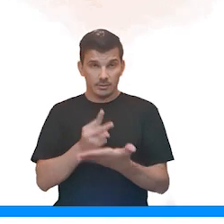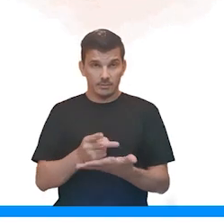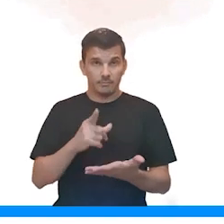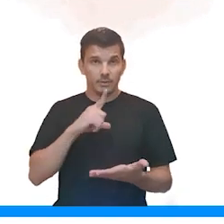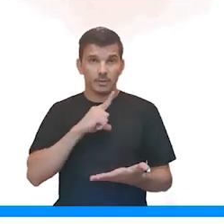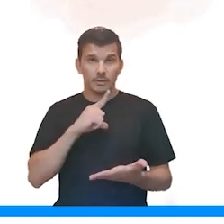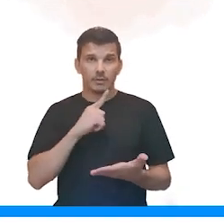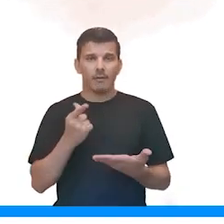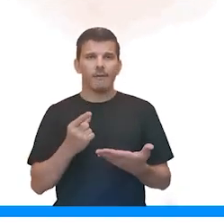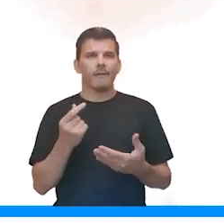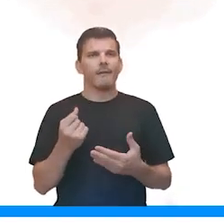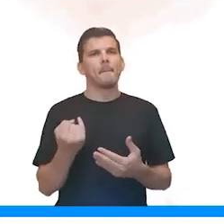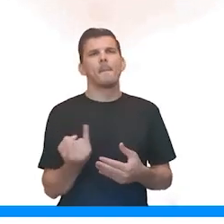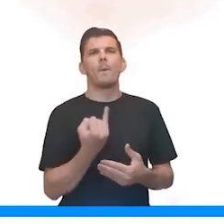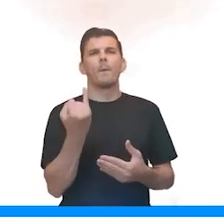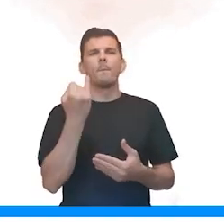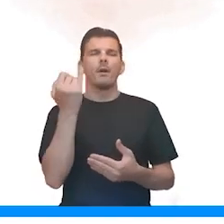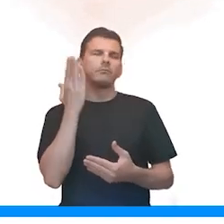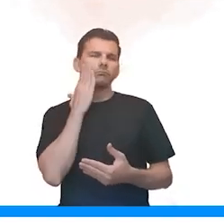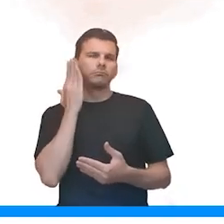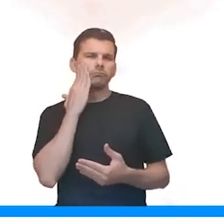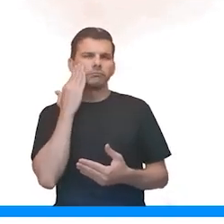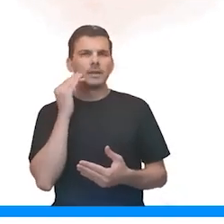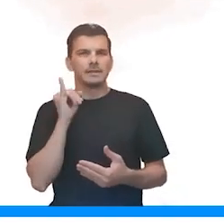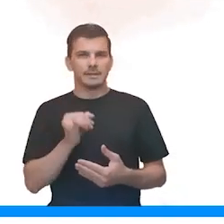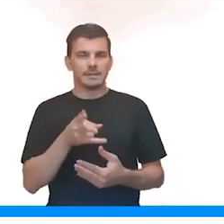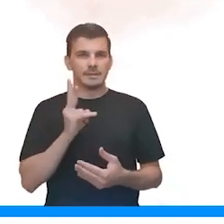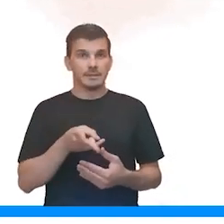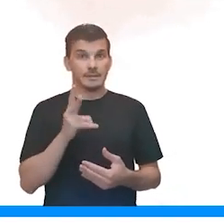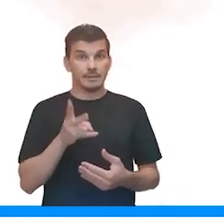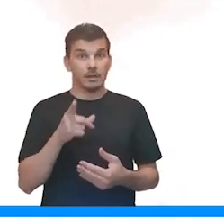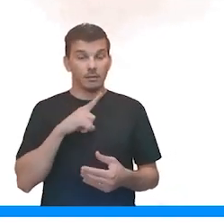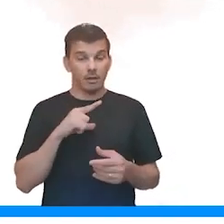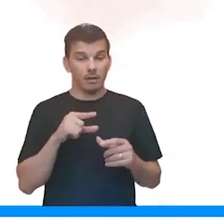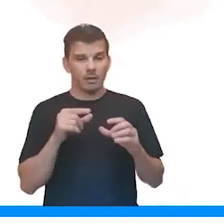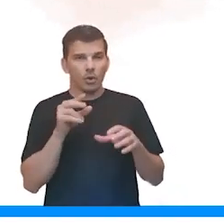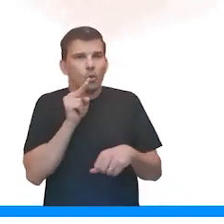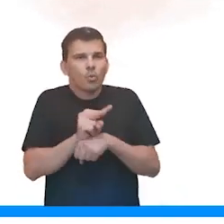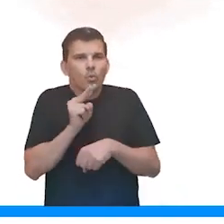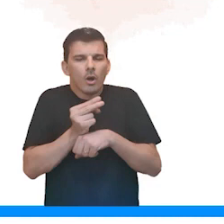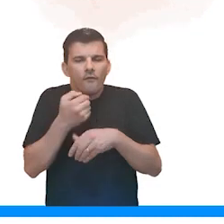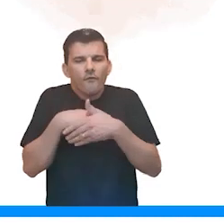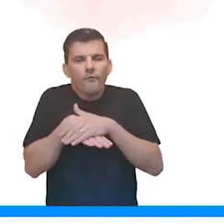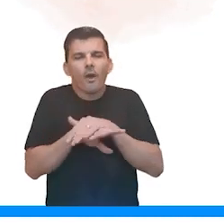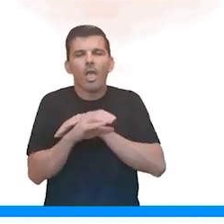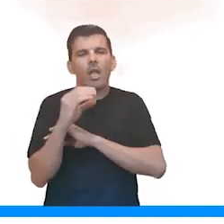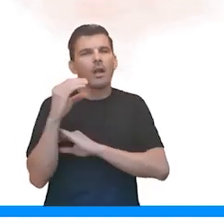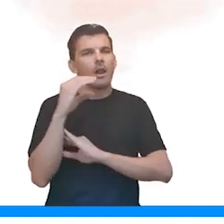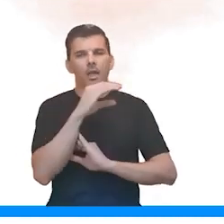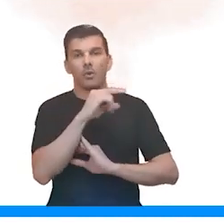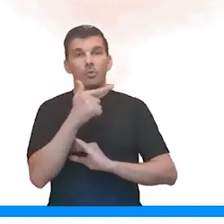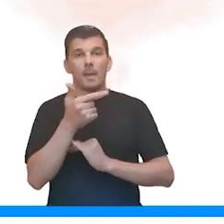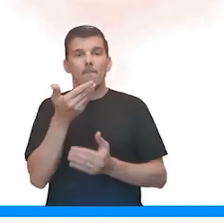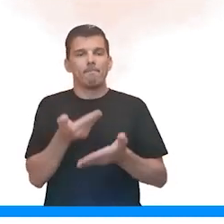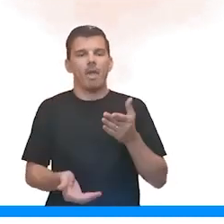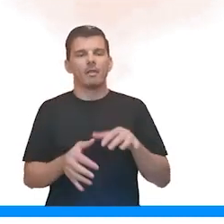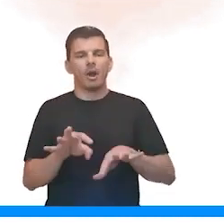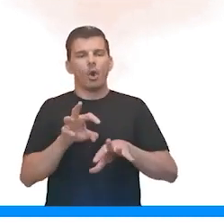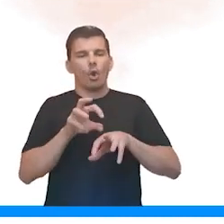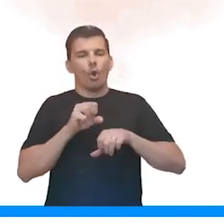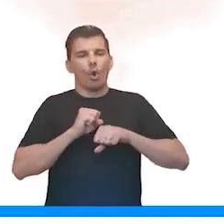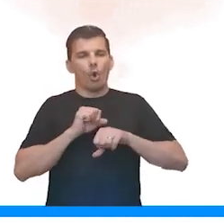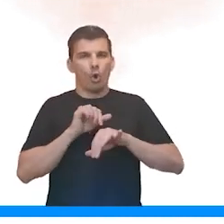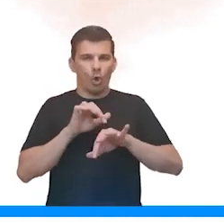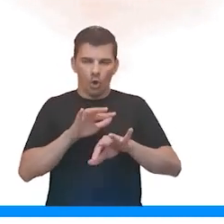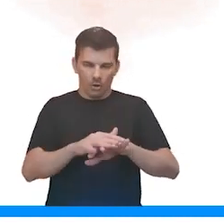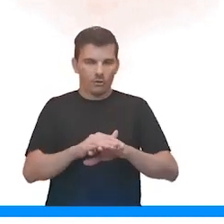de energia. Ela sempre envolve, isso é muito importante, tá, gente? Ela sempre envolve sistemas conservativos, não